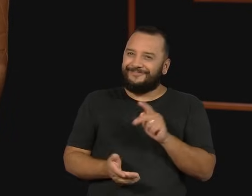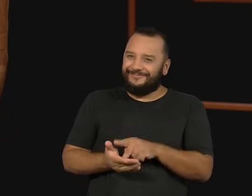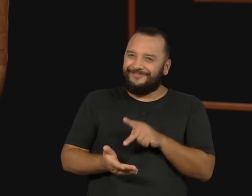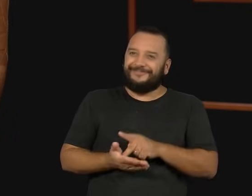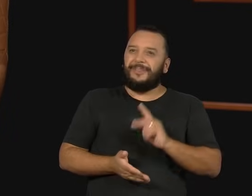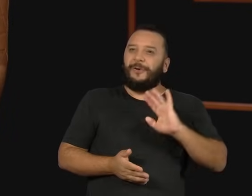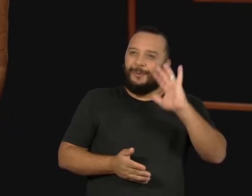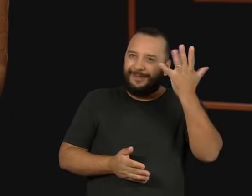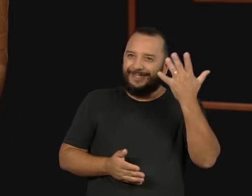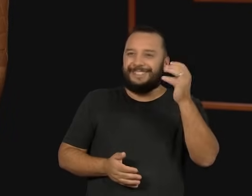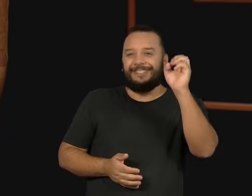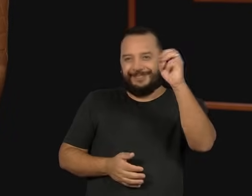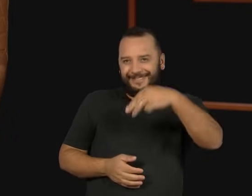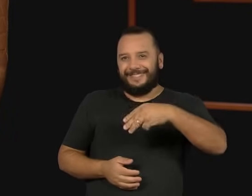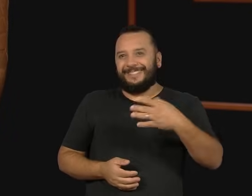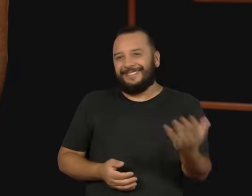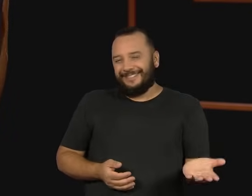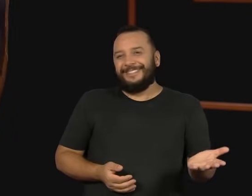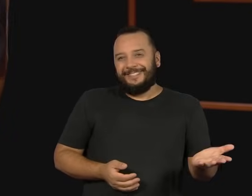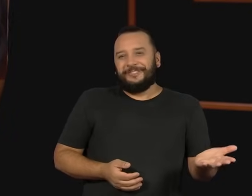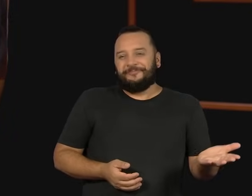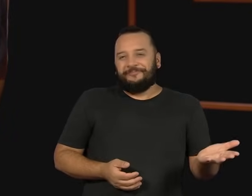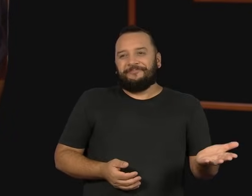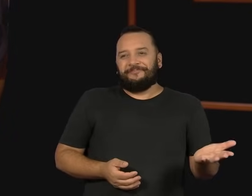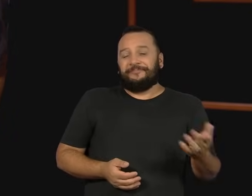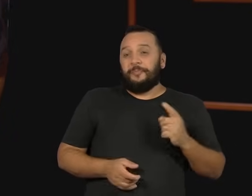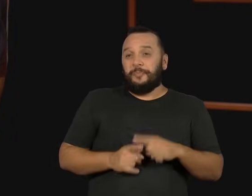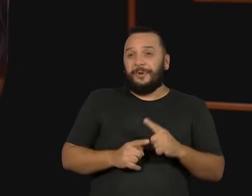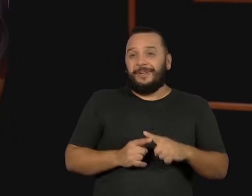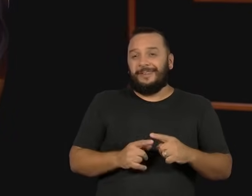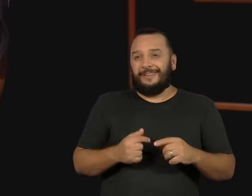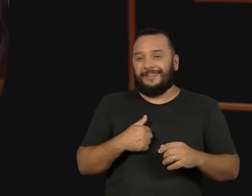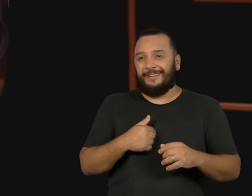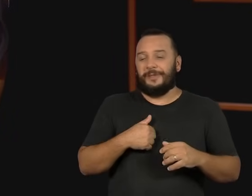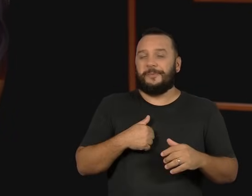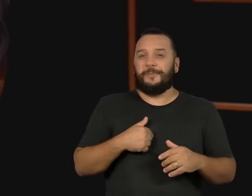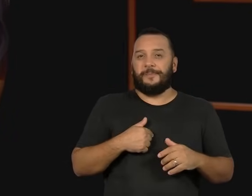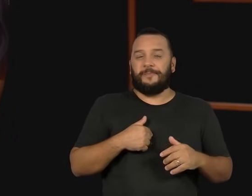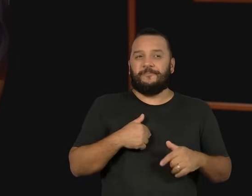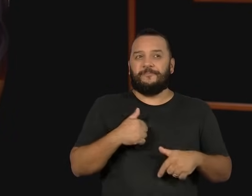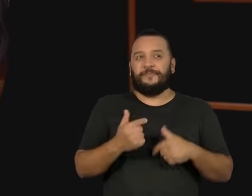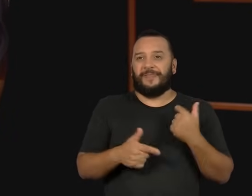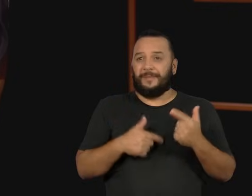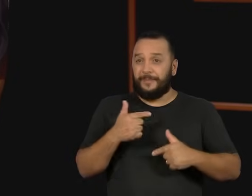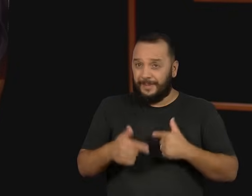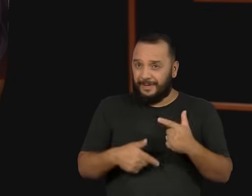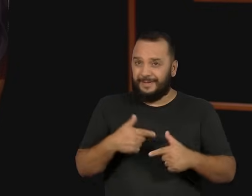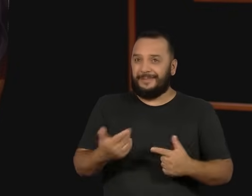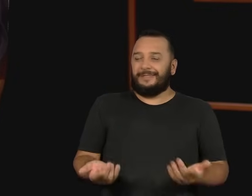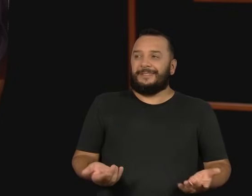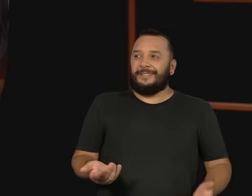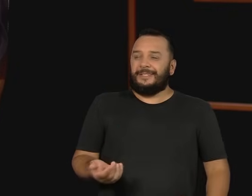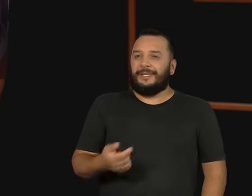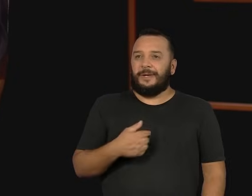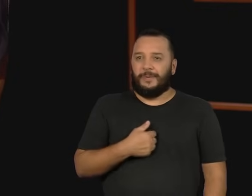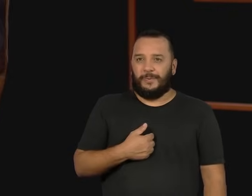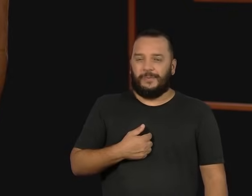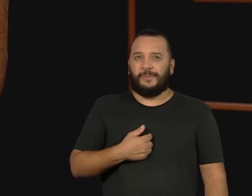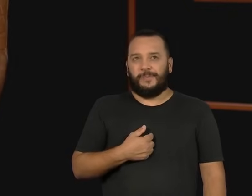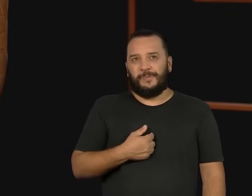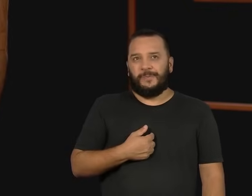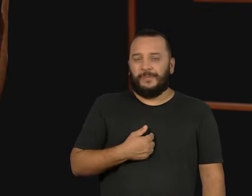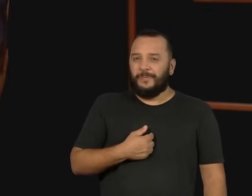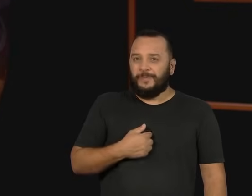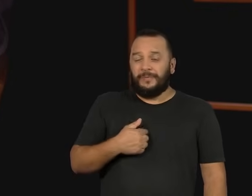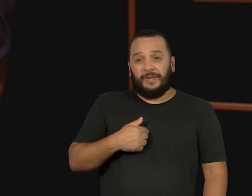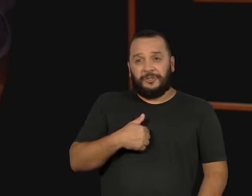sintoma disso, né, que eu acabei de dizer. Porque eu trabalhei, eu era